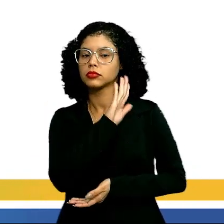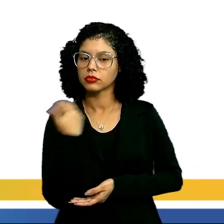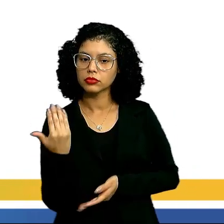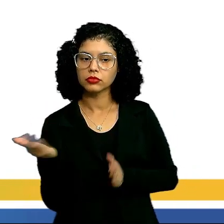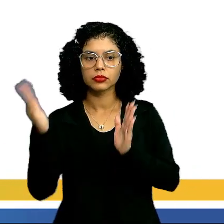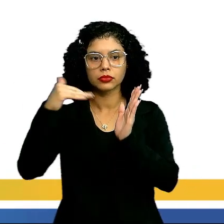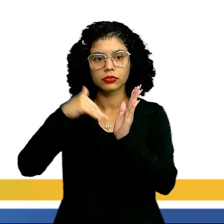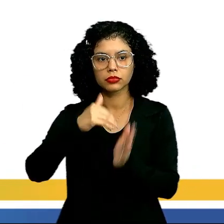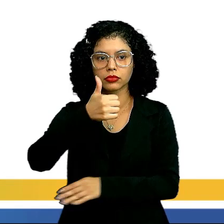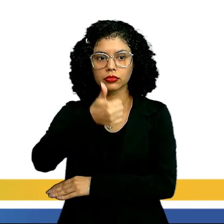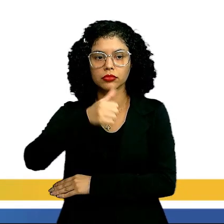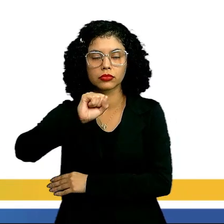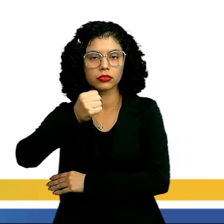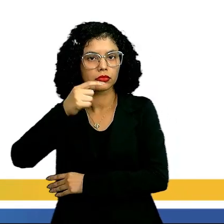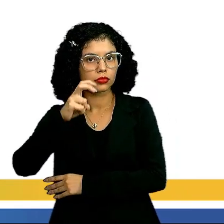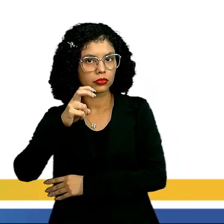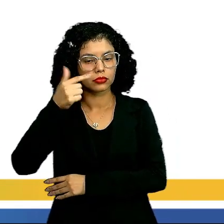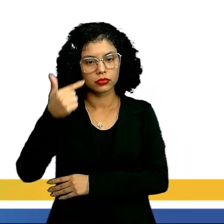1831 e faleceu em